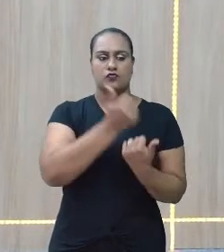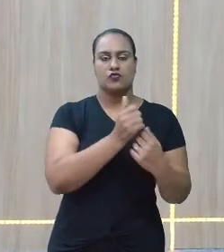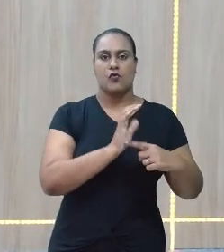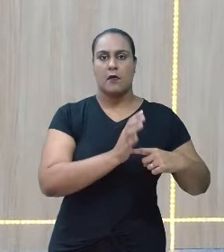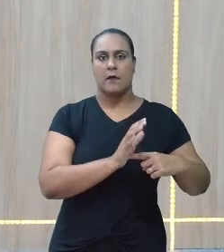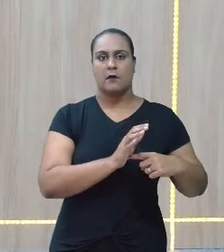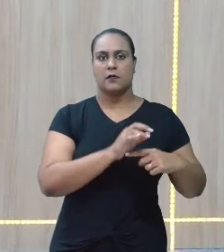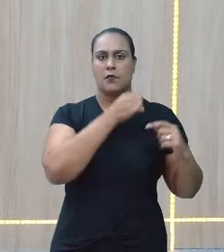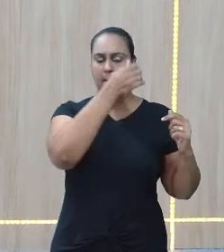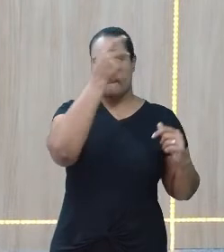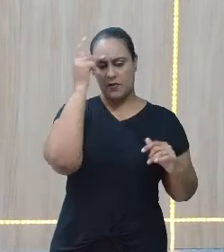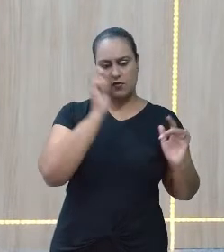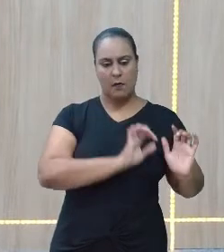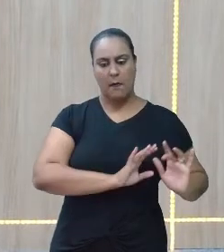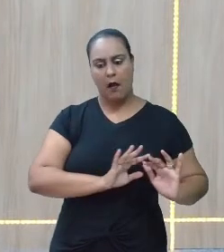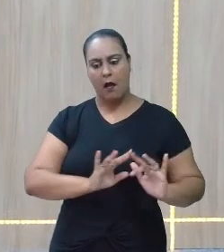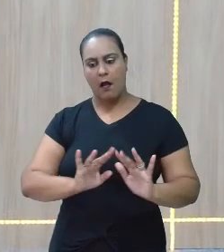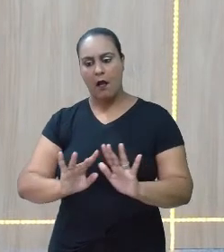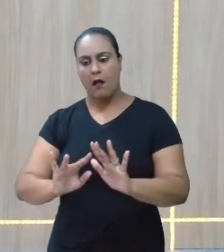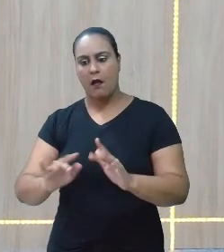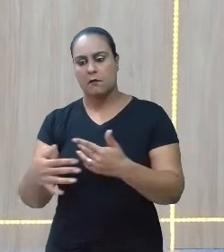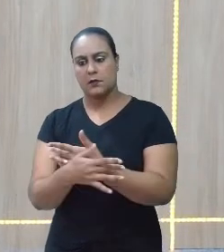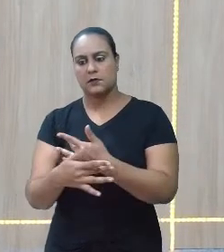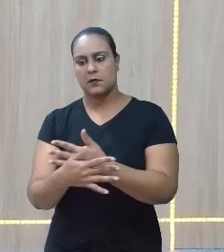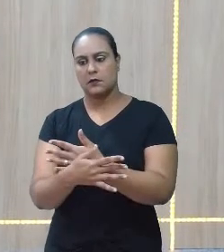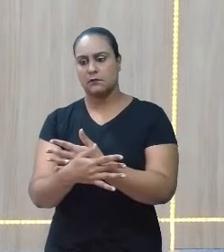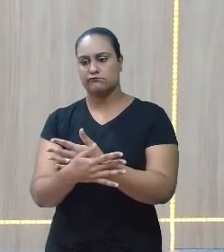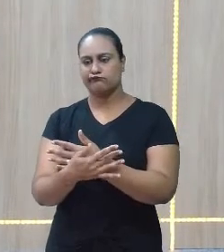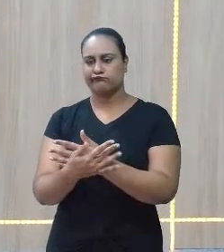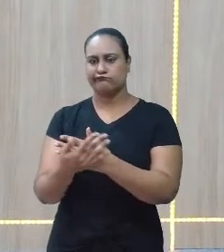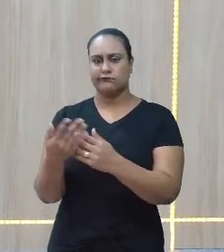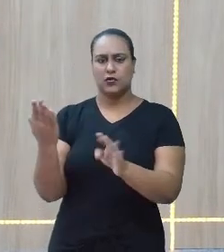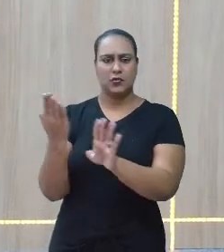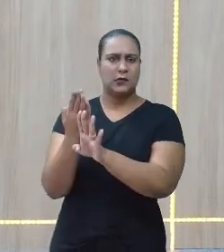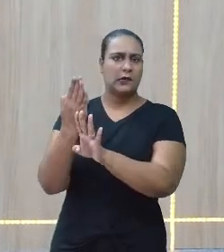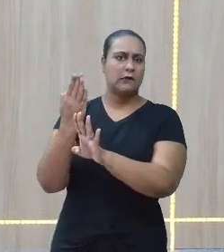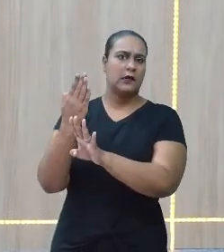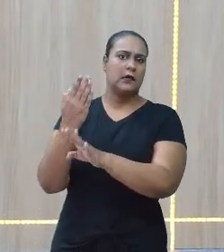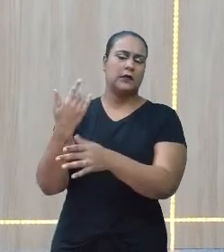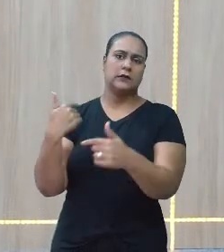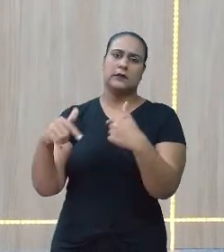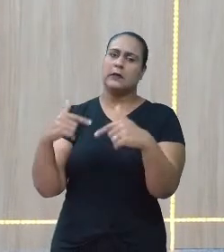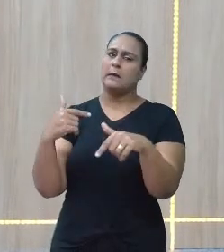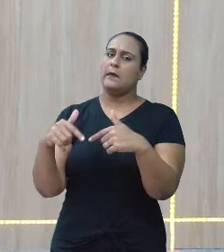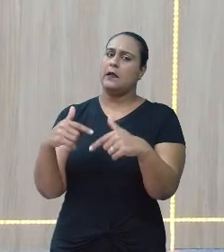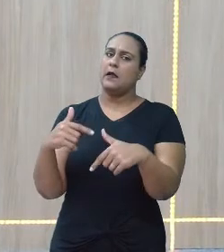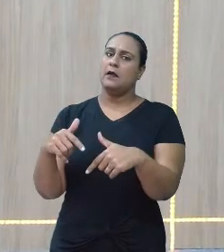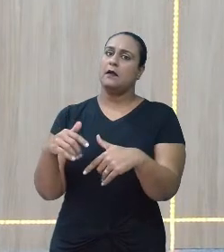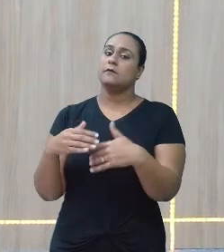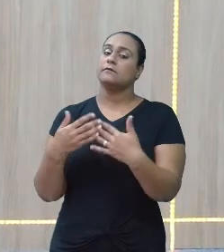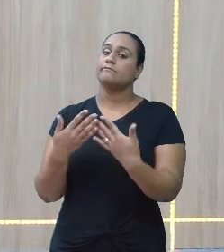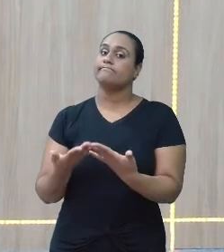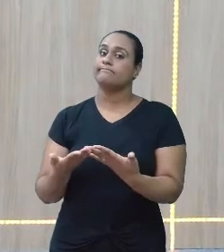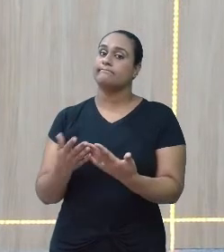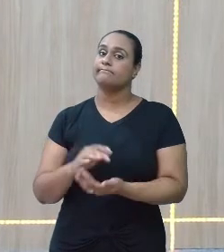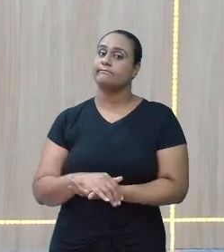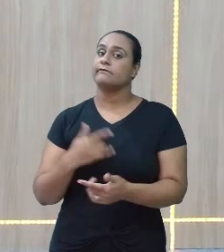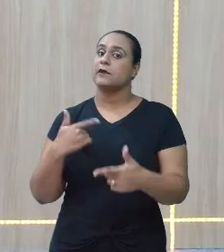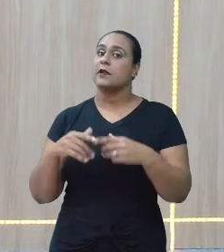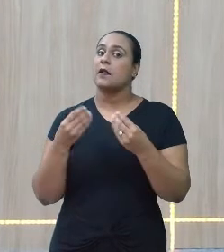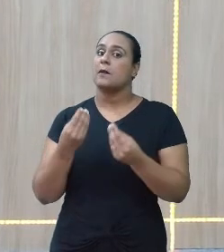saiu, vem para as cidades, aí não encontra aquele trabalhozinho bem adequado e vai lá para o trabalho que a gente chama